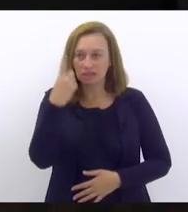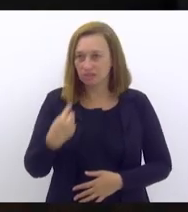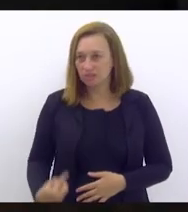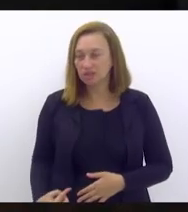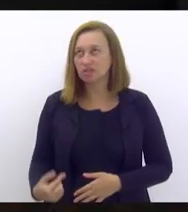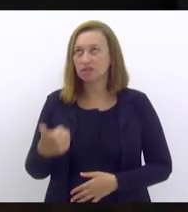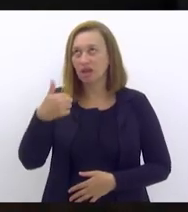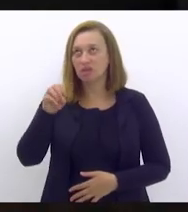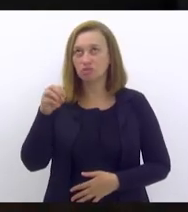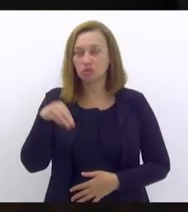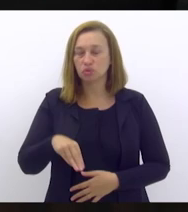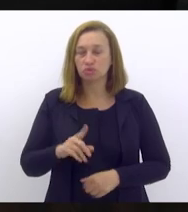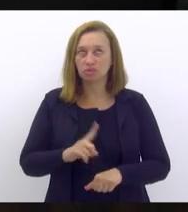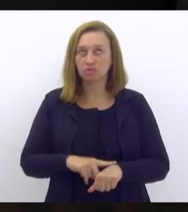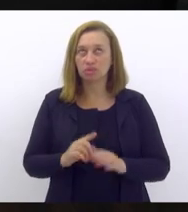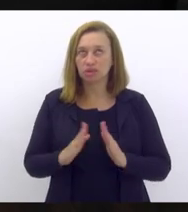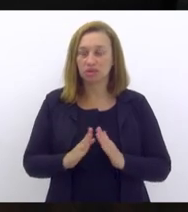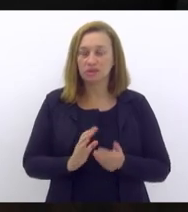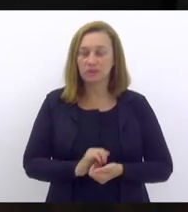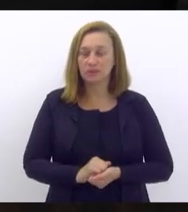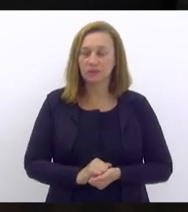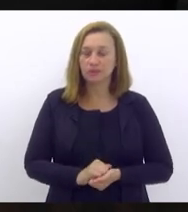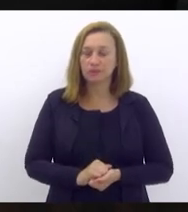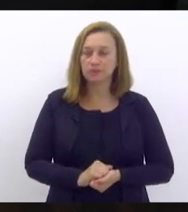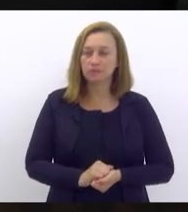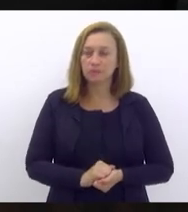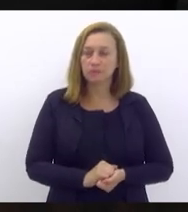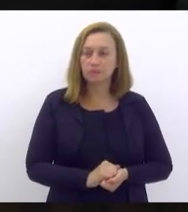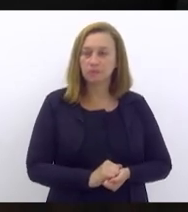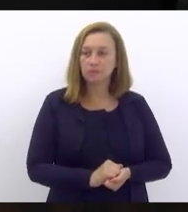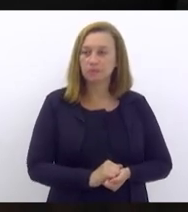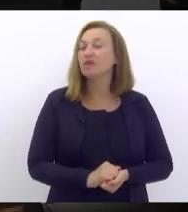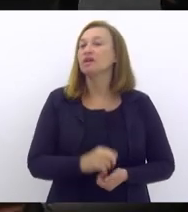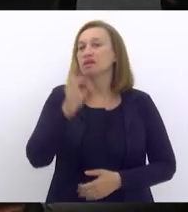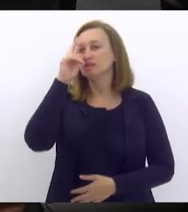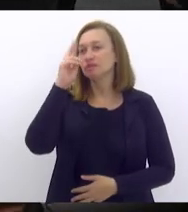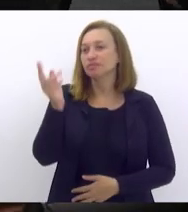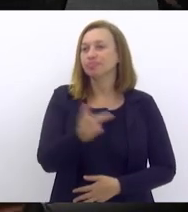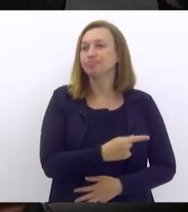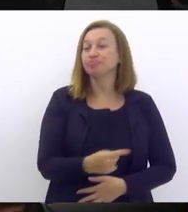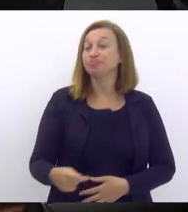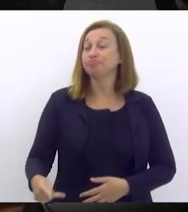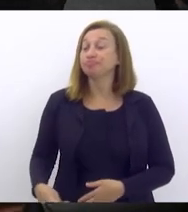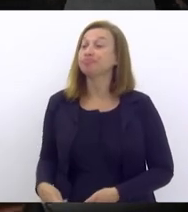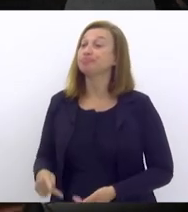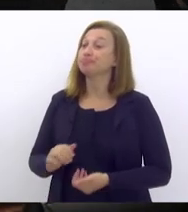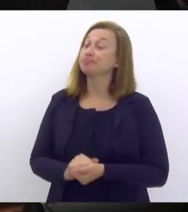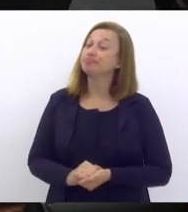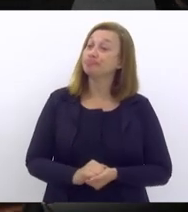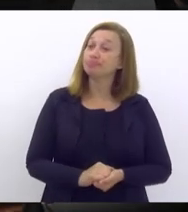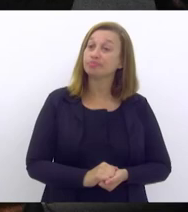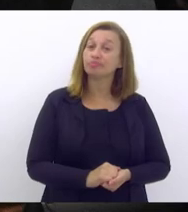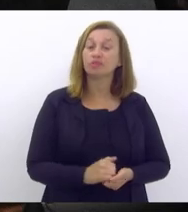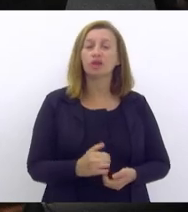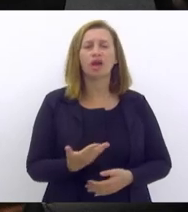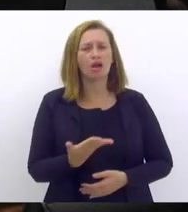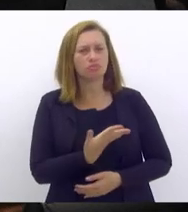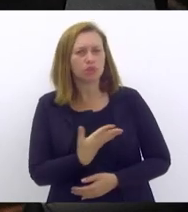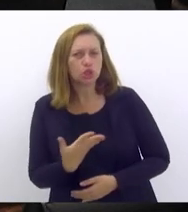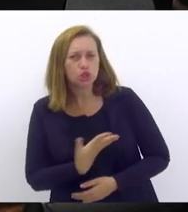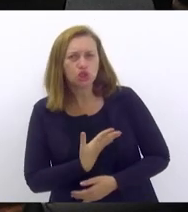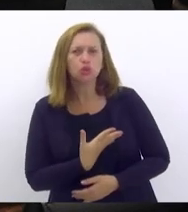senhora dispõe de 10 minutos do tempo regimental. Senhor presidente, caras e caros